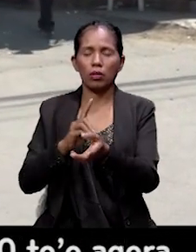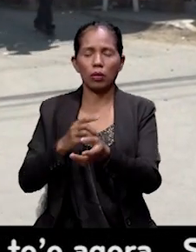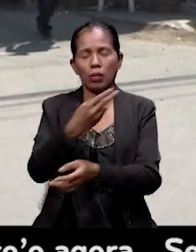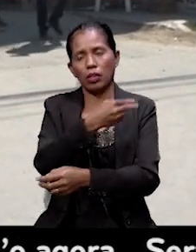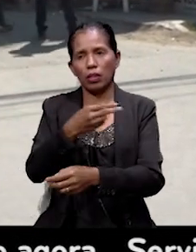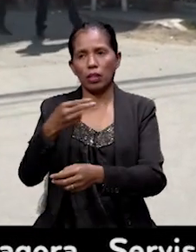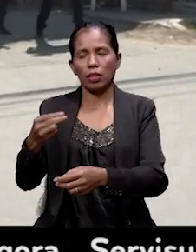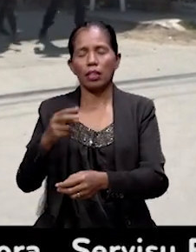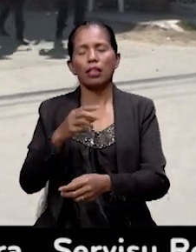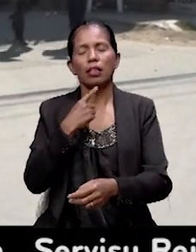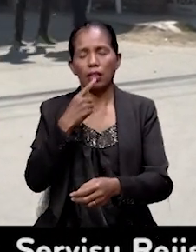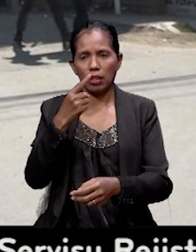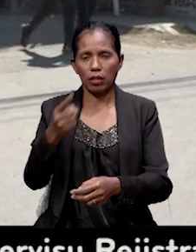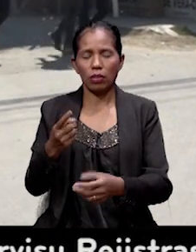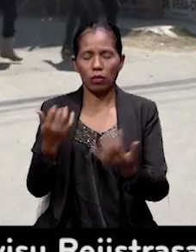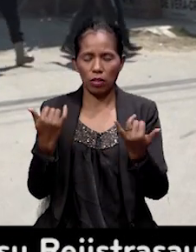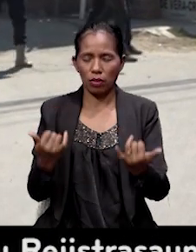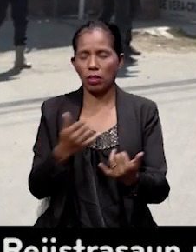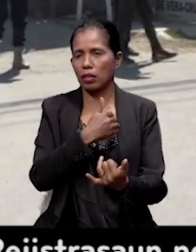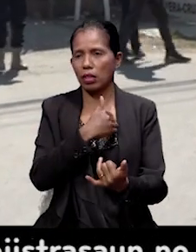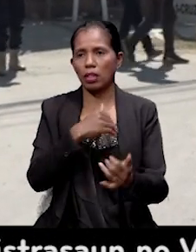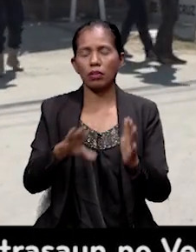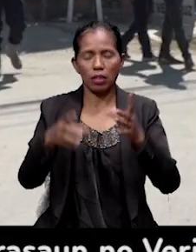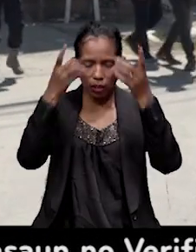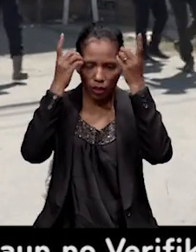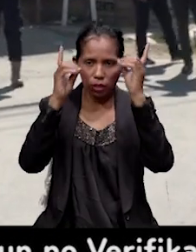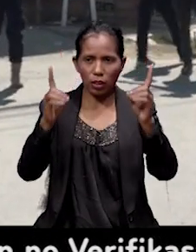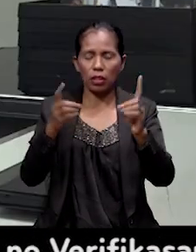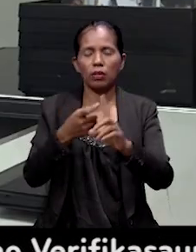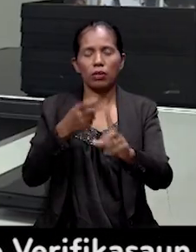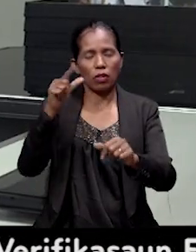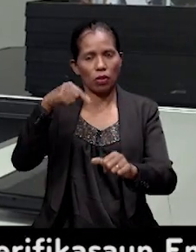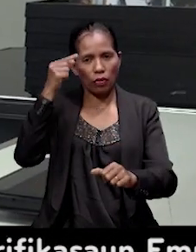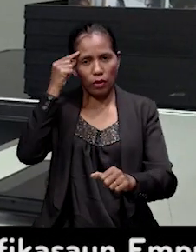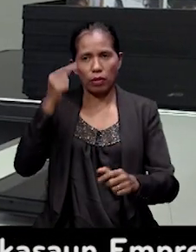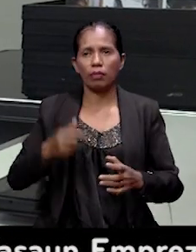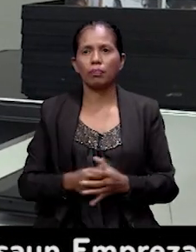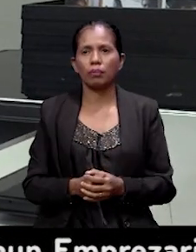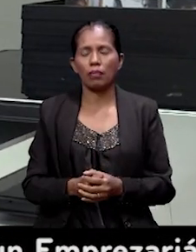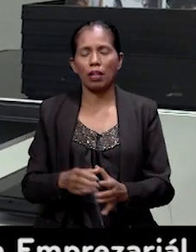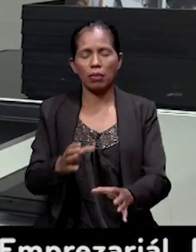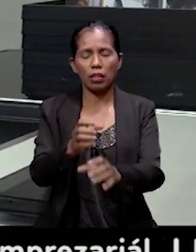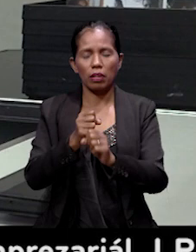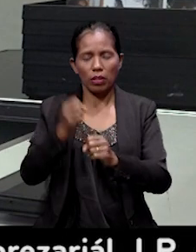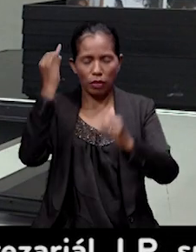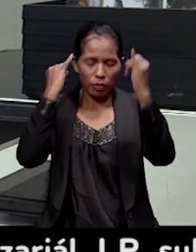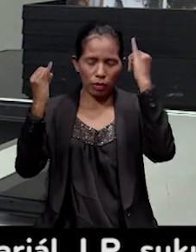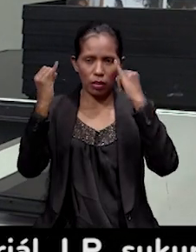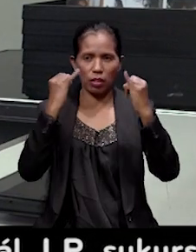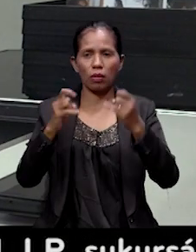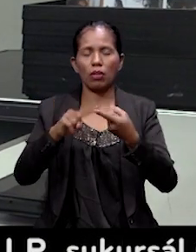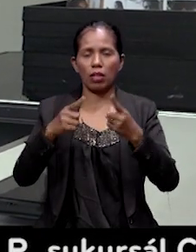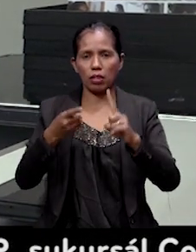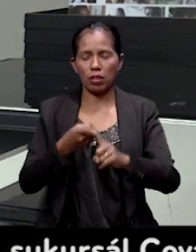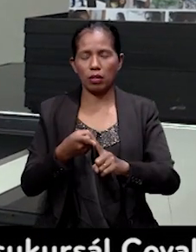Indonésia, Nilton Hatete, to ohin loron si dau ia decisão husi governo. Foi sim informação você vê colega ser bem